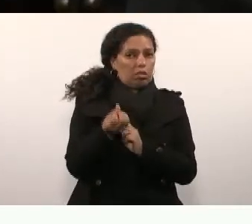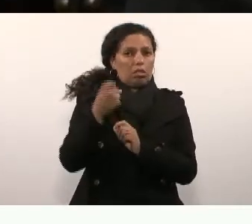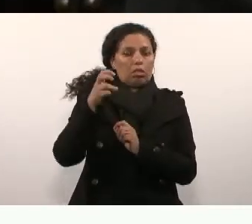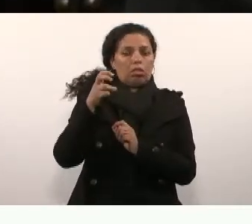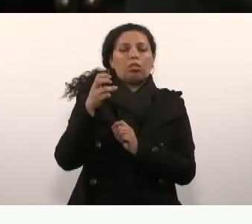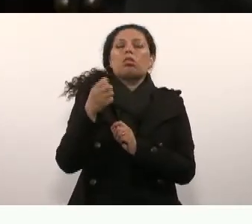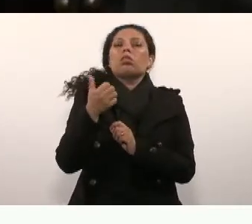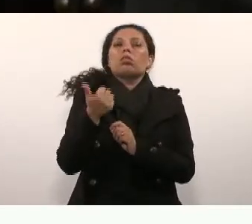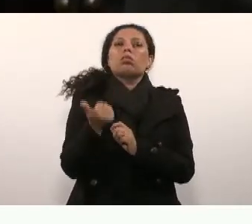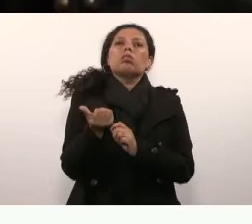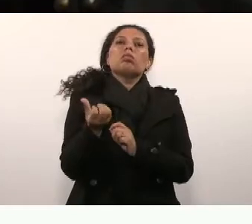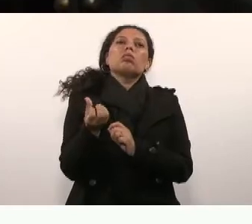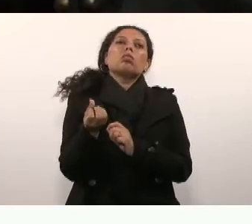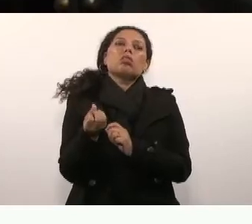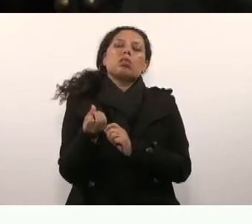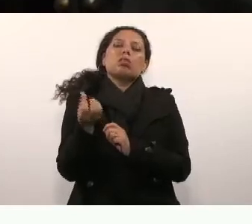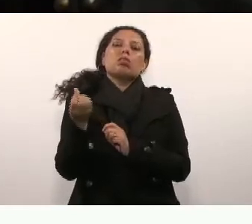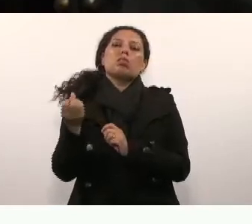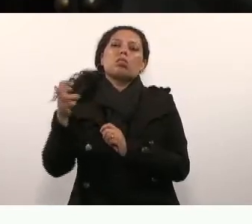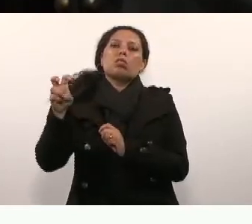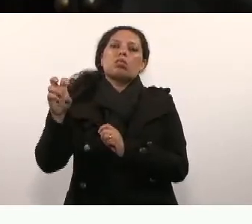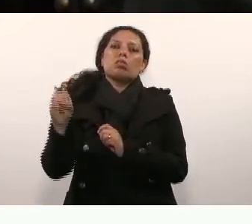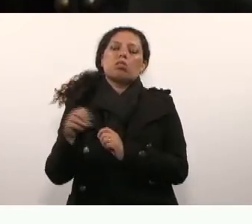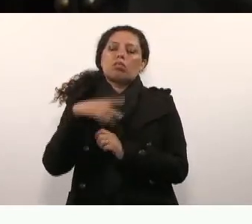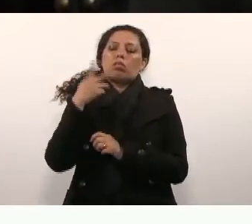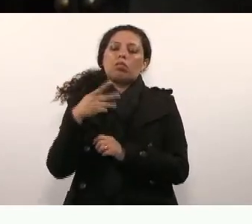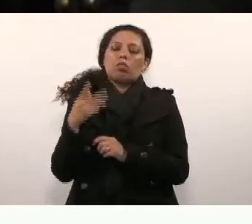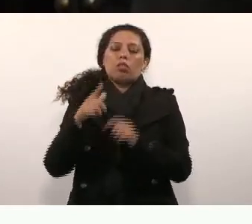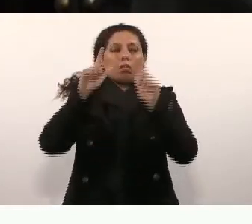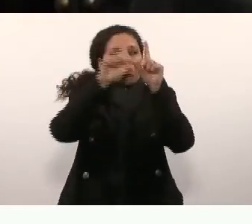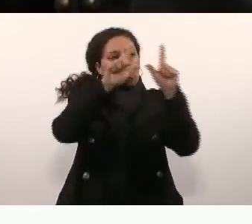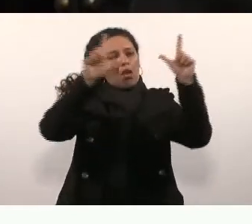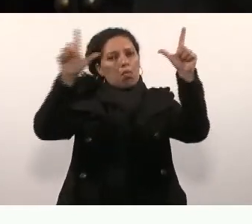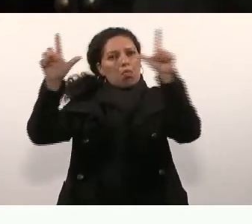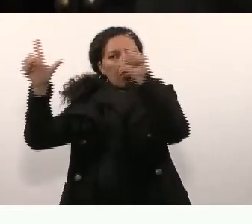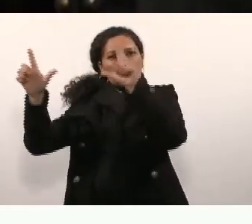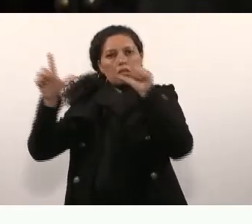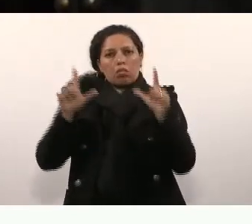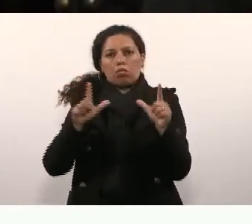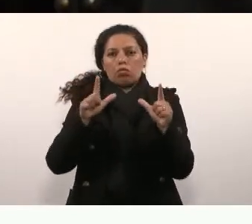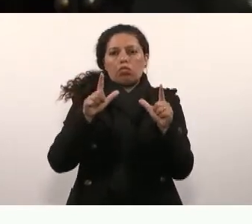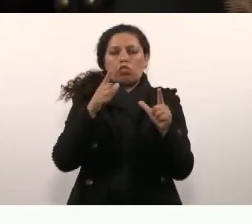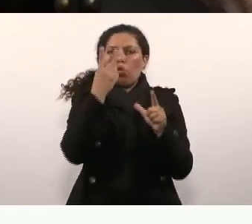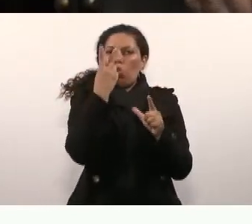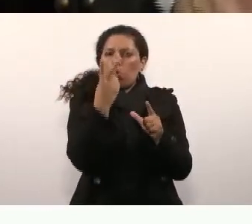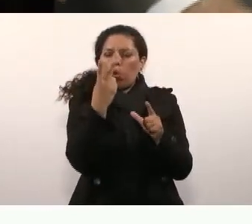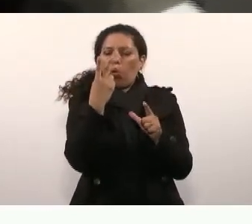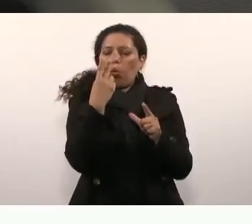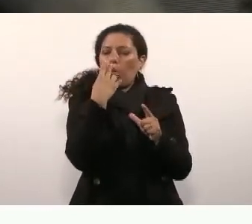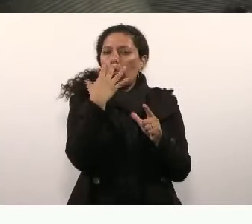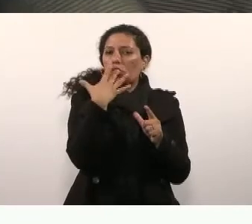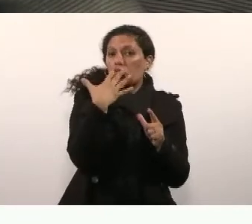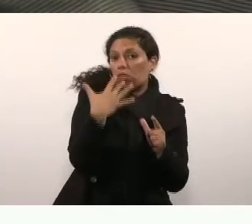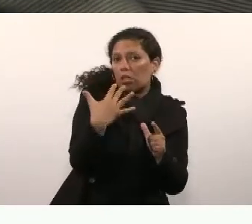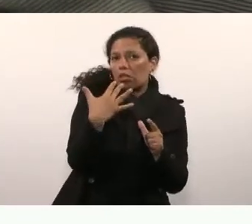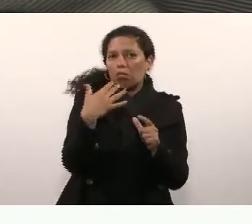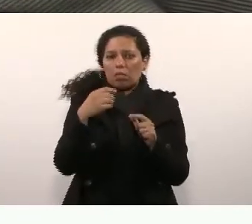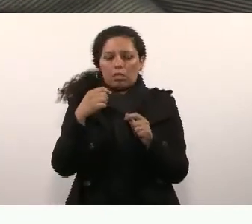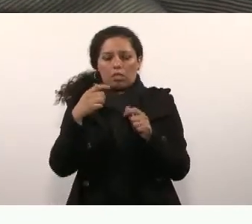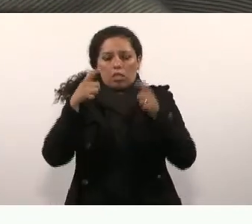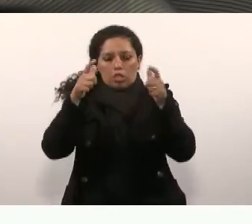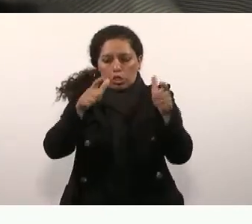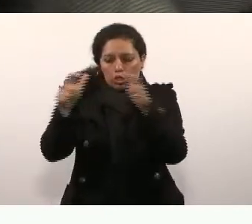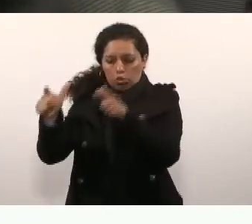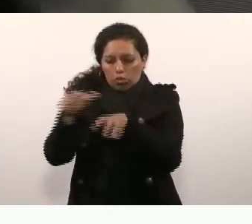1650-A, 2012, da deputada Miriam Rios, que determina a implantação de placas bilíngues informativas em terminais rodoviários,